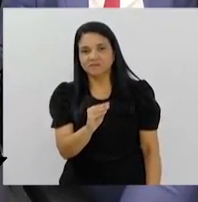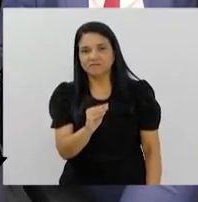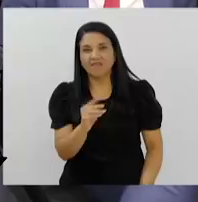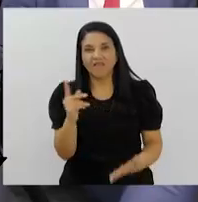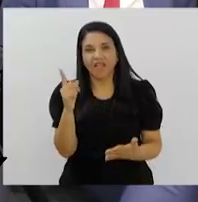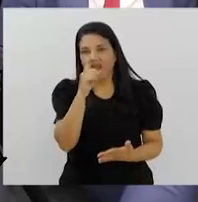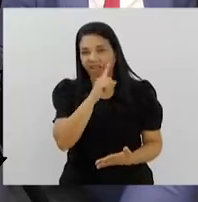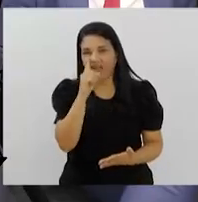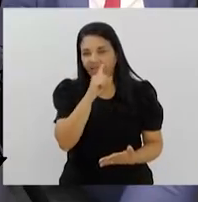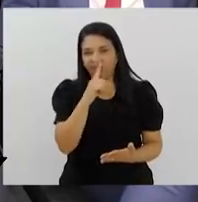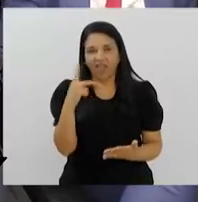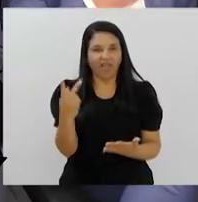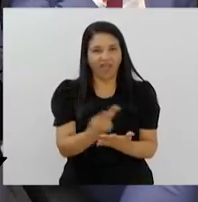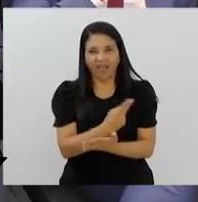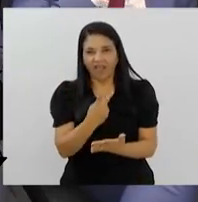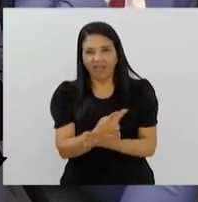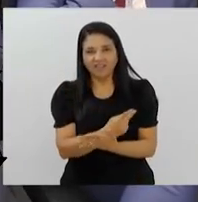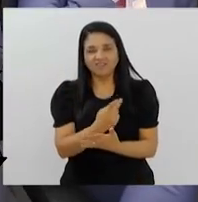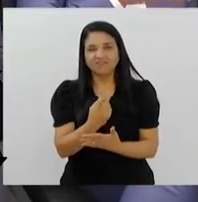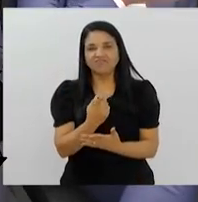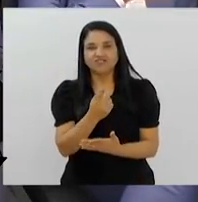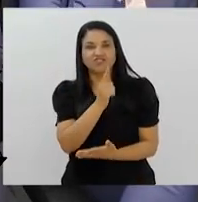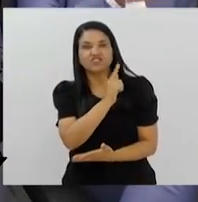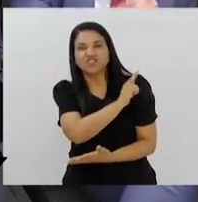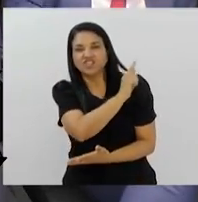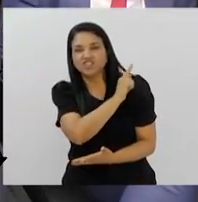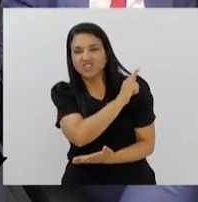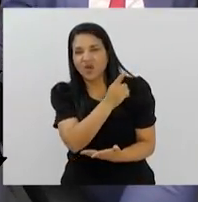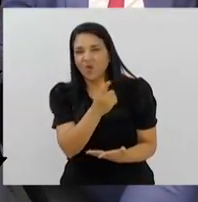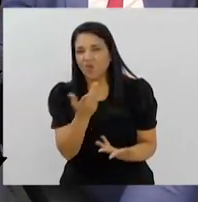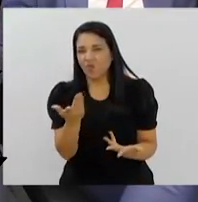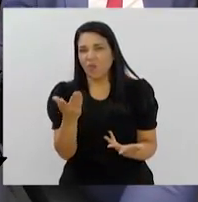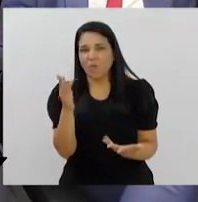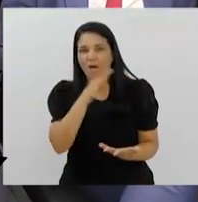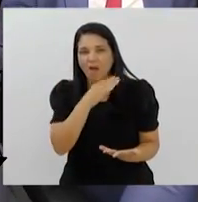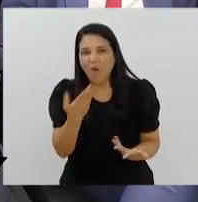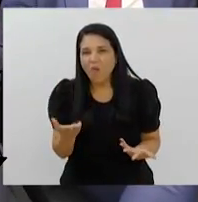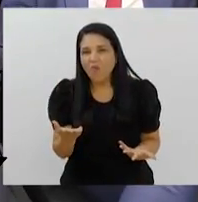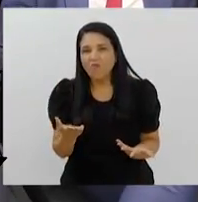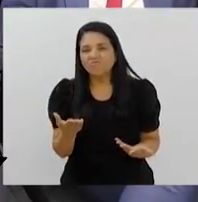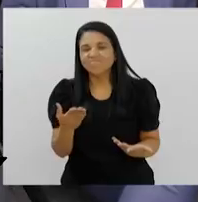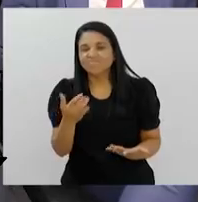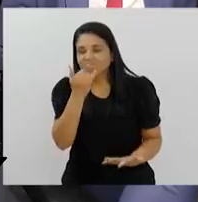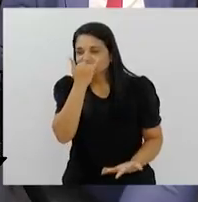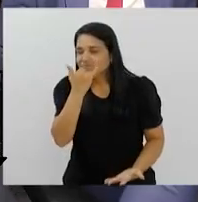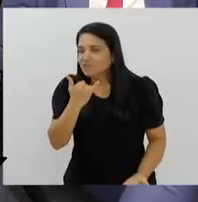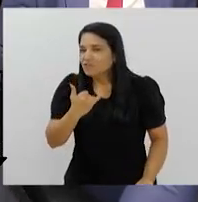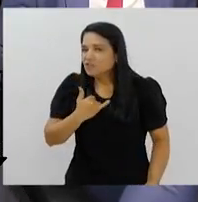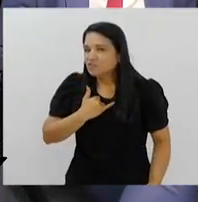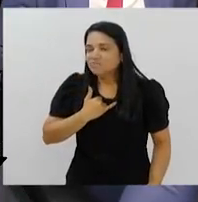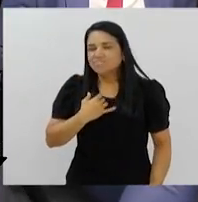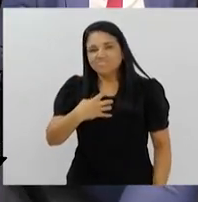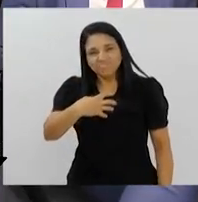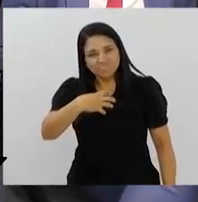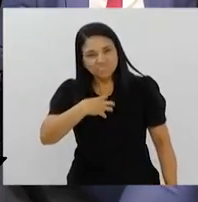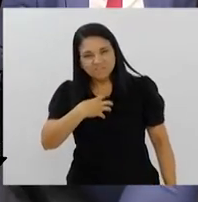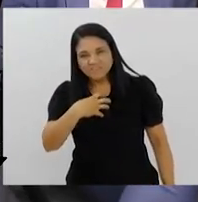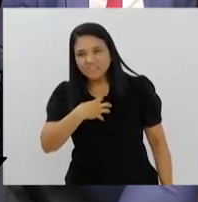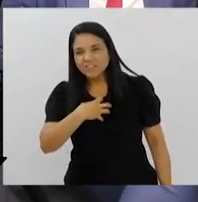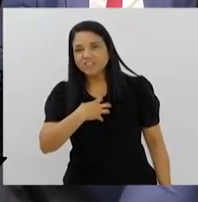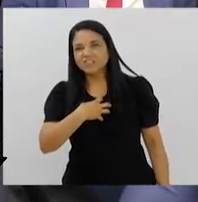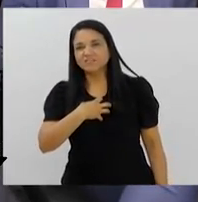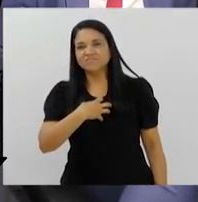de gestão má gestão Seja lá o que for então vocês me desculpem mas eu eu me senti de fato aqui agora no